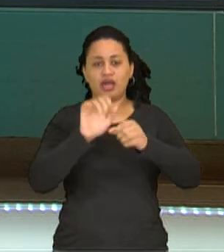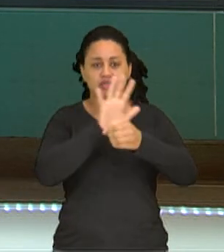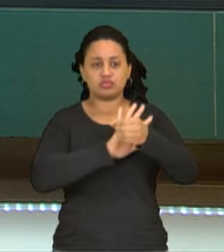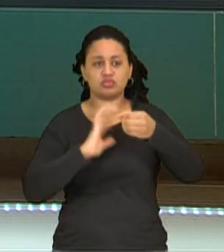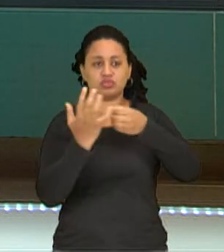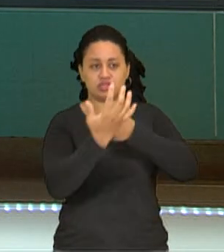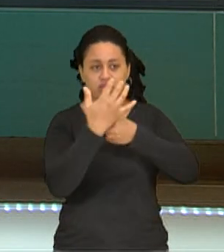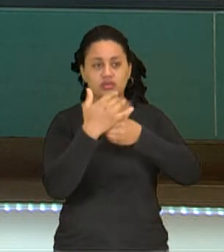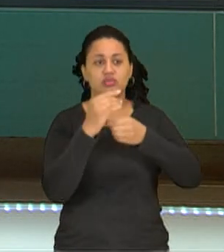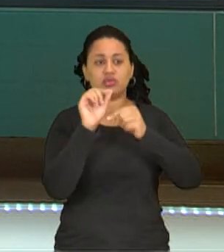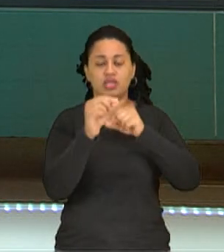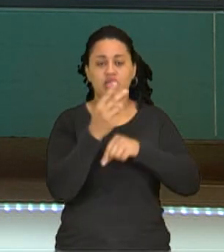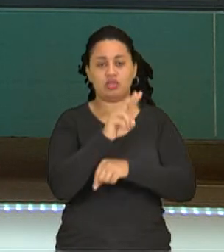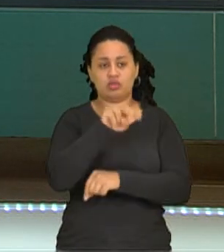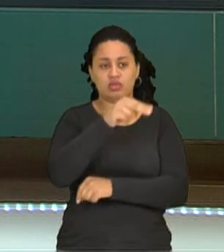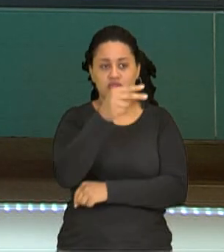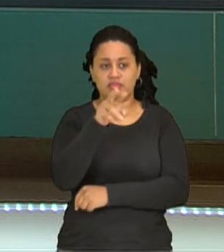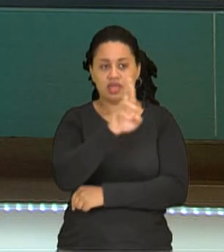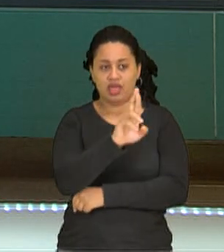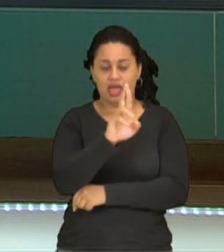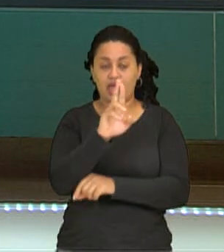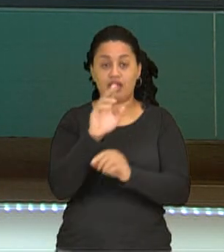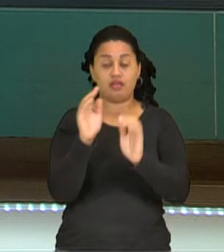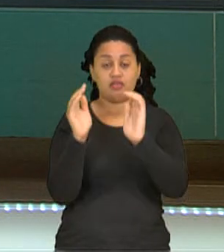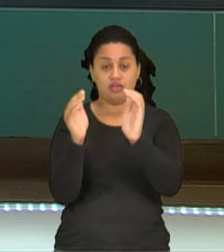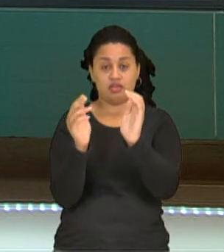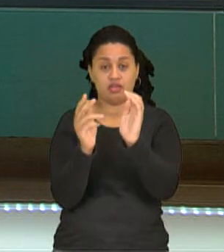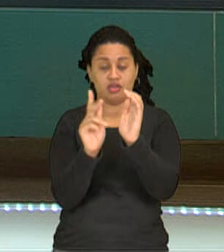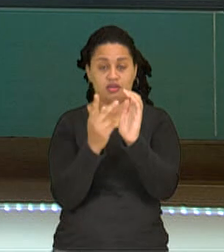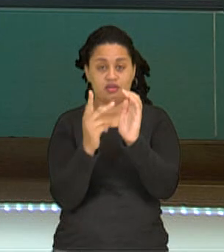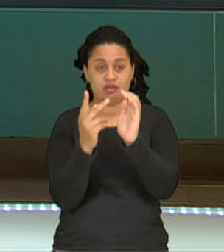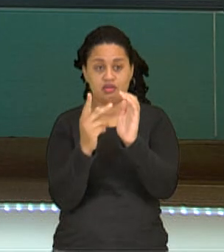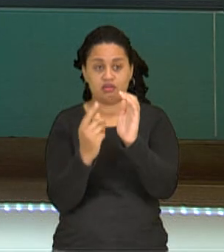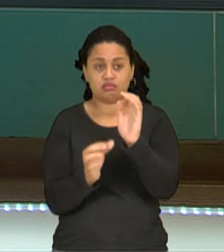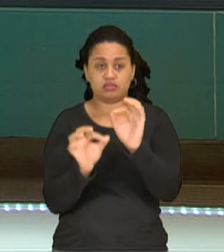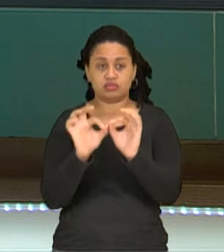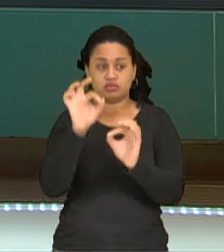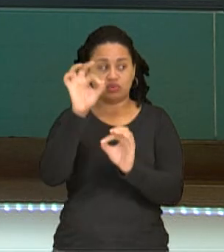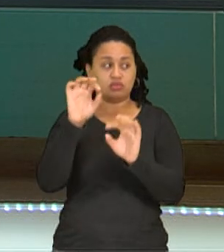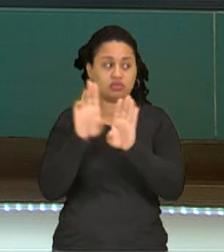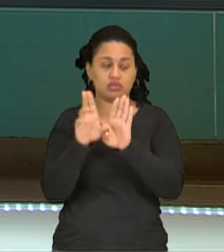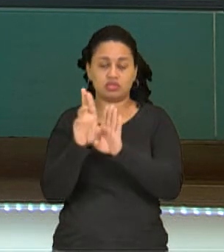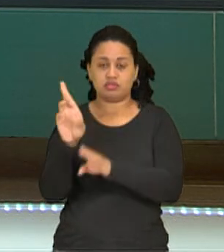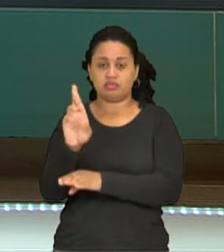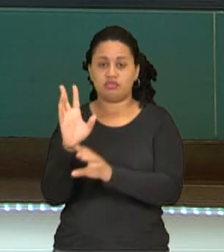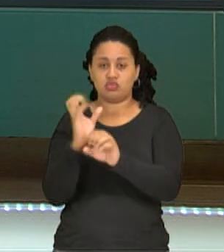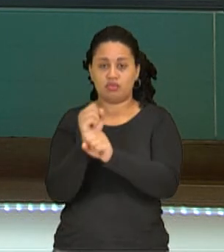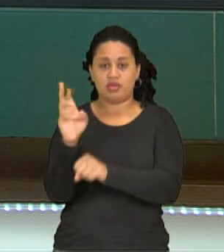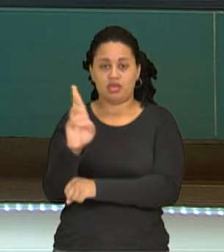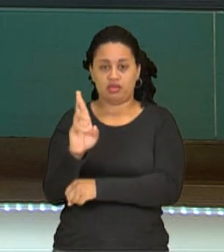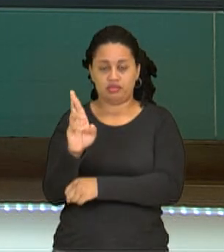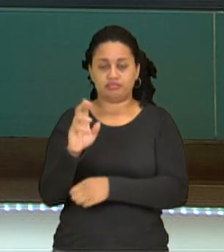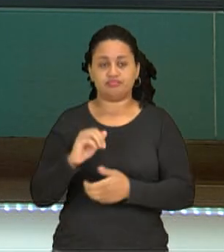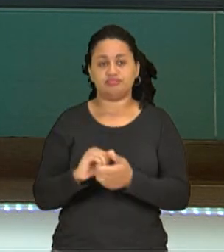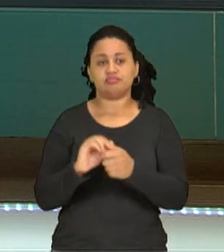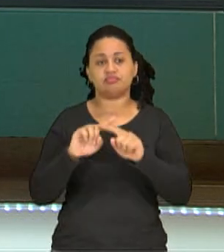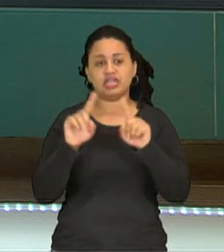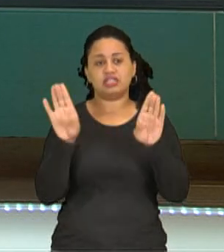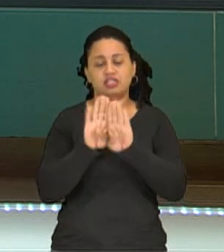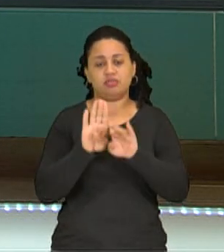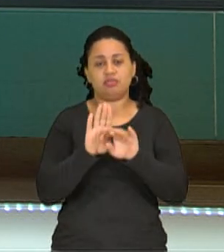é essa daqui, 2πr, que multiplica a altura do cilindro mais o raio da base. Mas também podemos